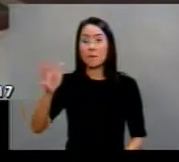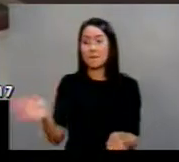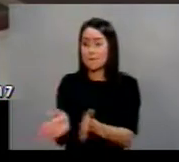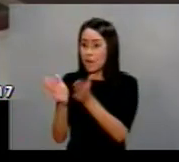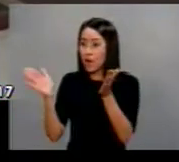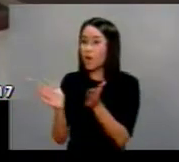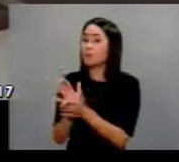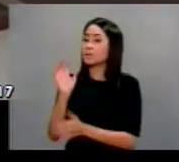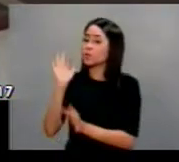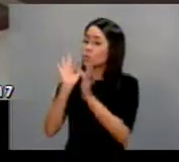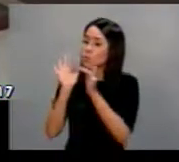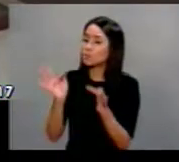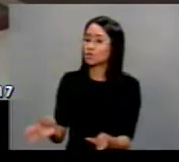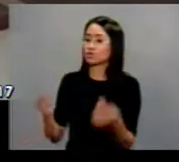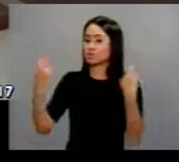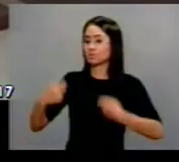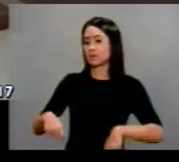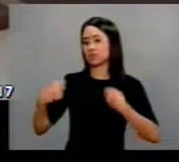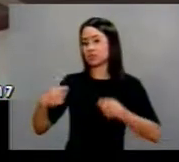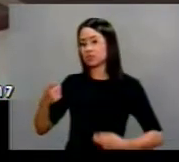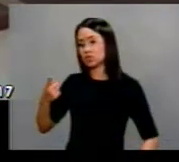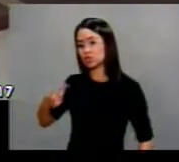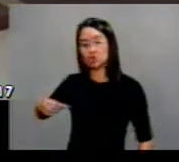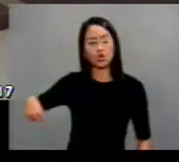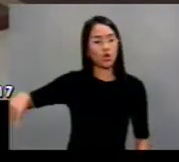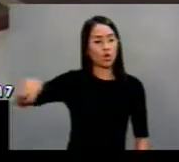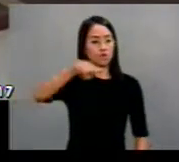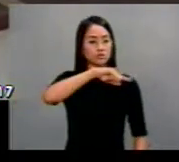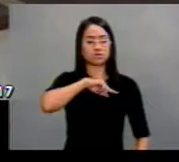sobretudo, organizados, é que poderão